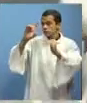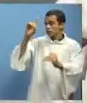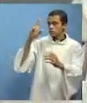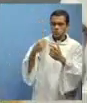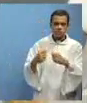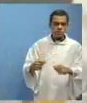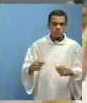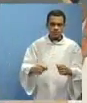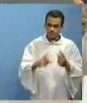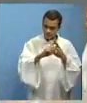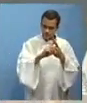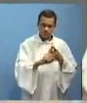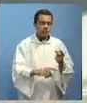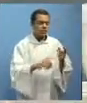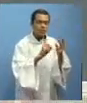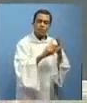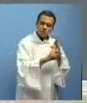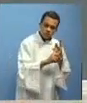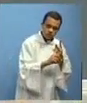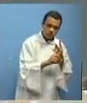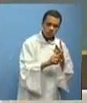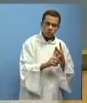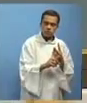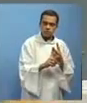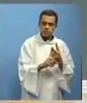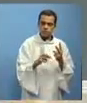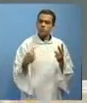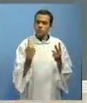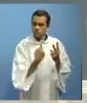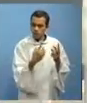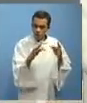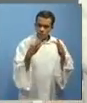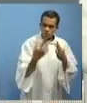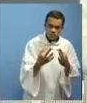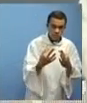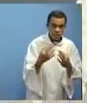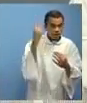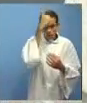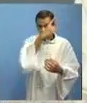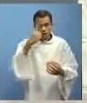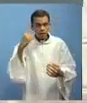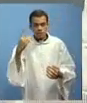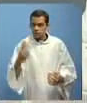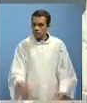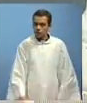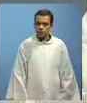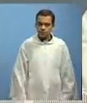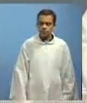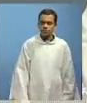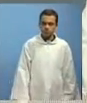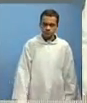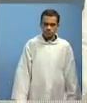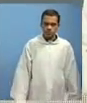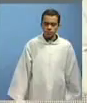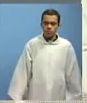segunda coisa que a sagrada família ensina porque a nossa família é sagrada as decisões para